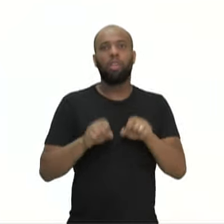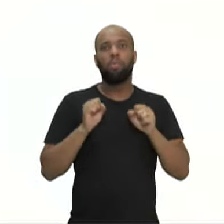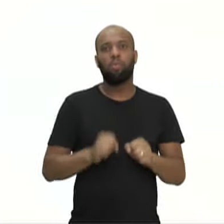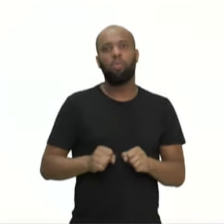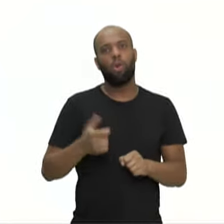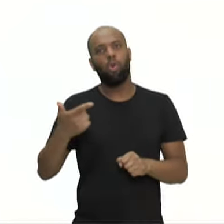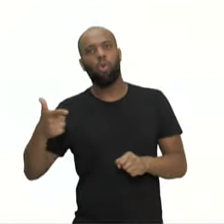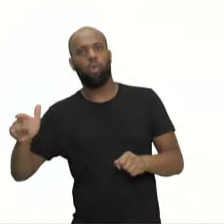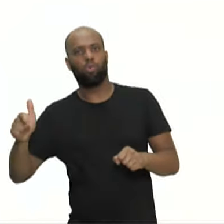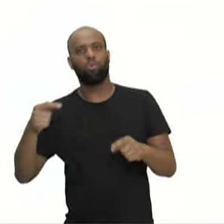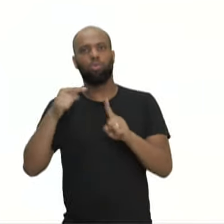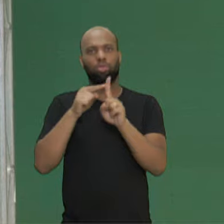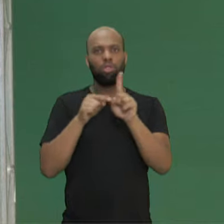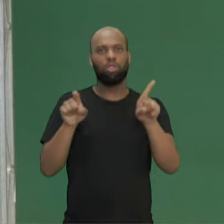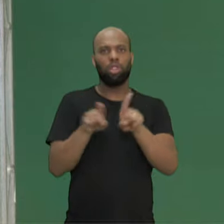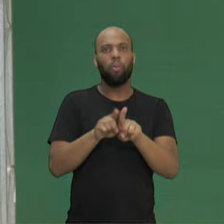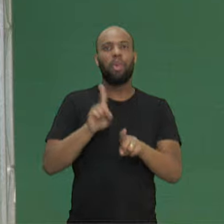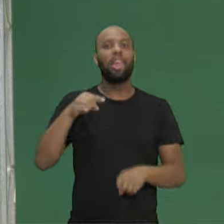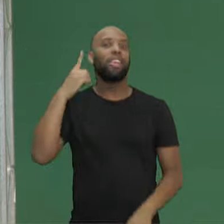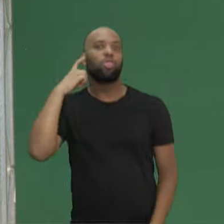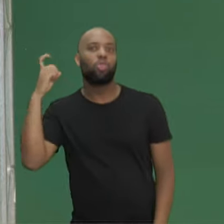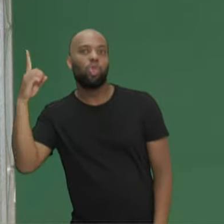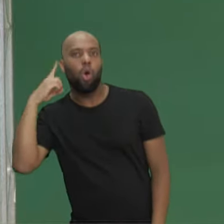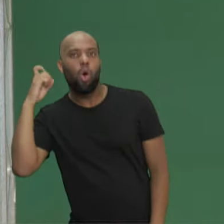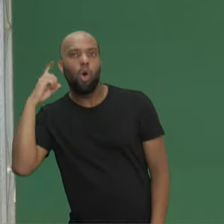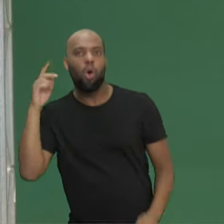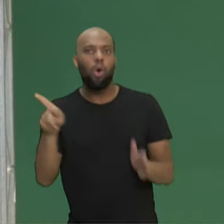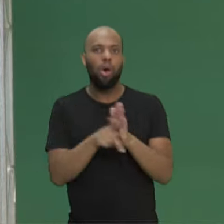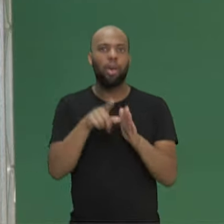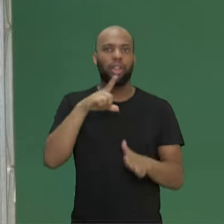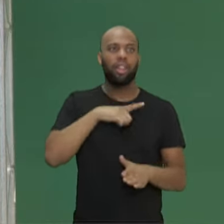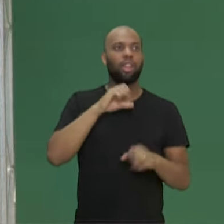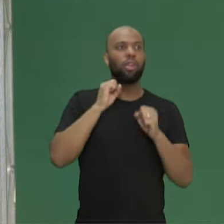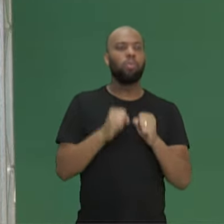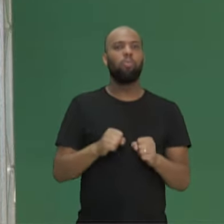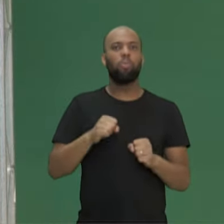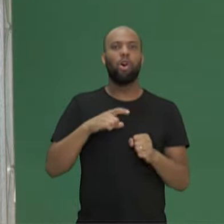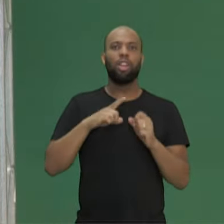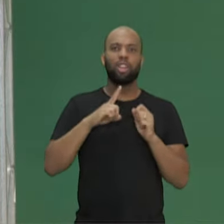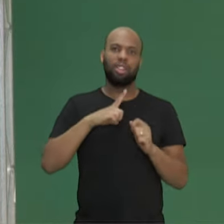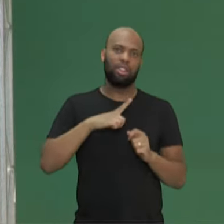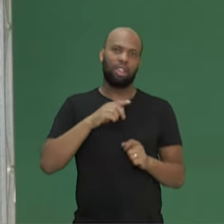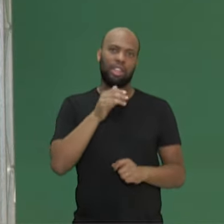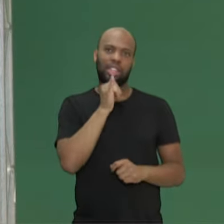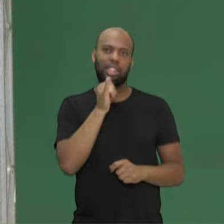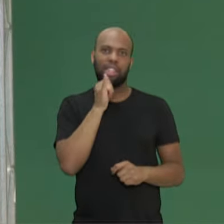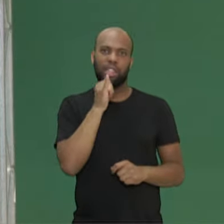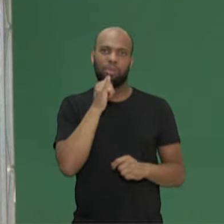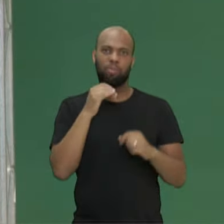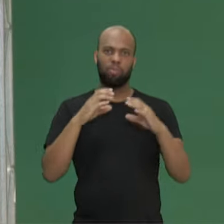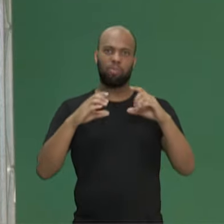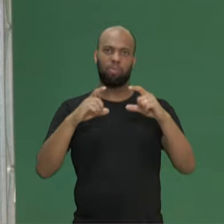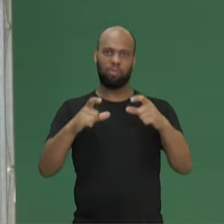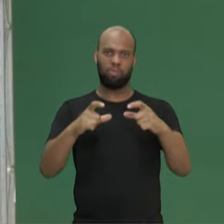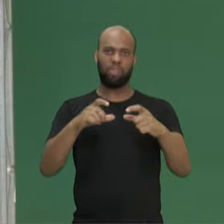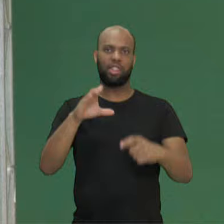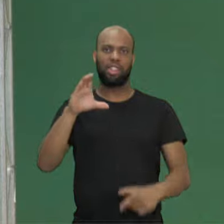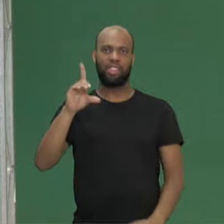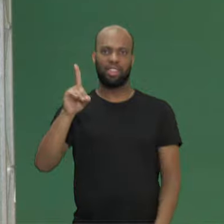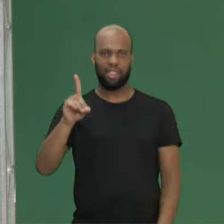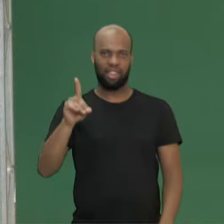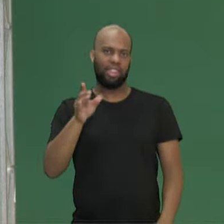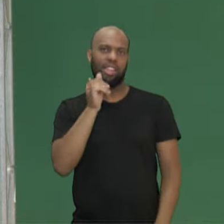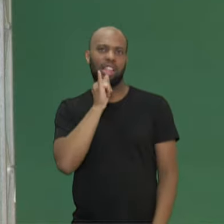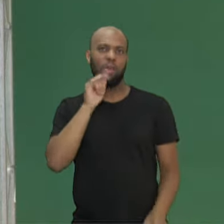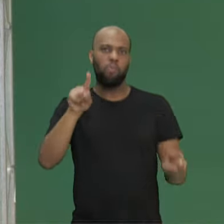o som que vai interferir no espetáculo, tá? Podendo ser um CD rodando mecânico ali, né? Uma música já